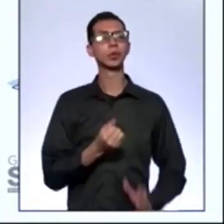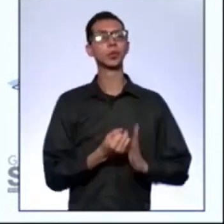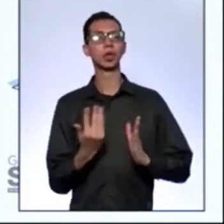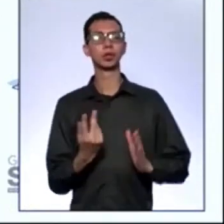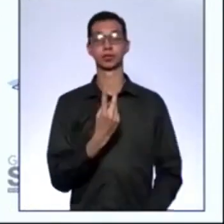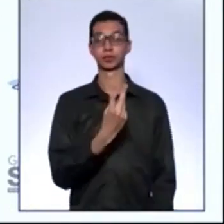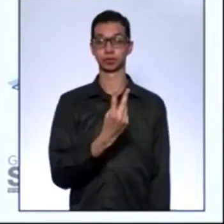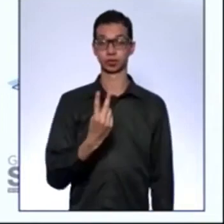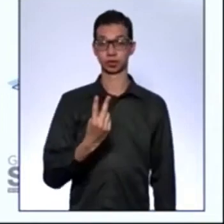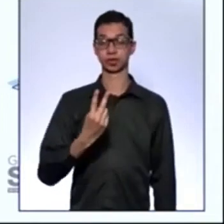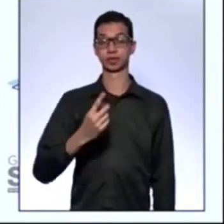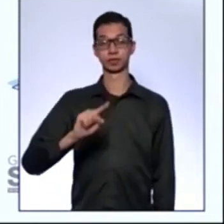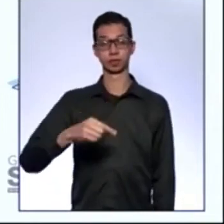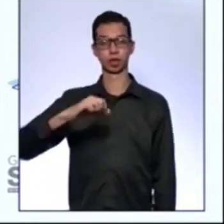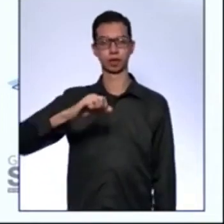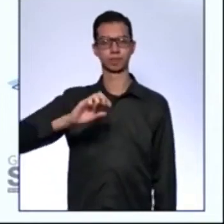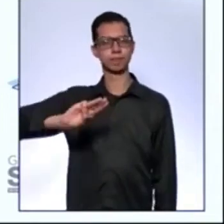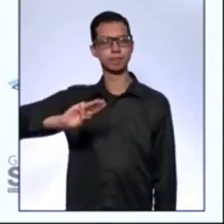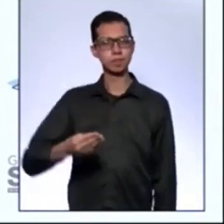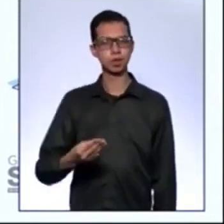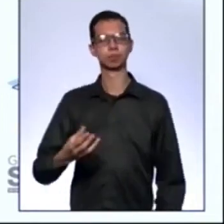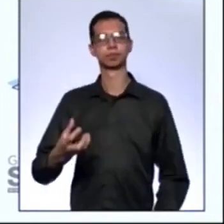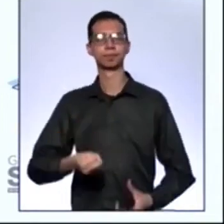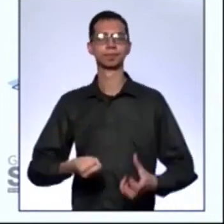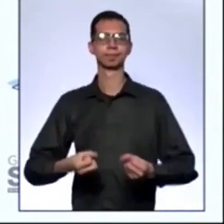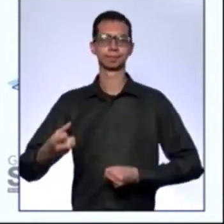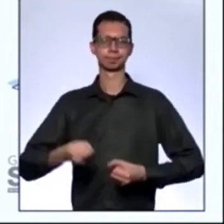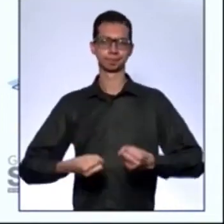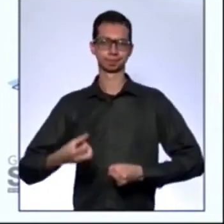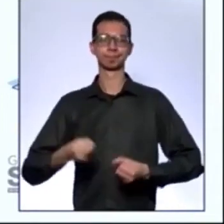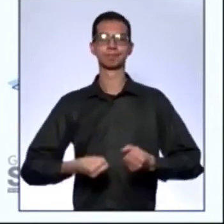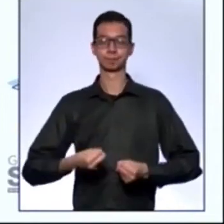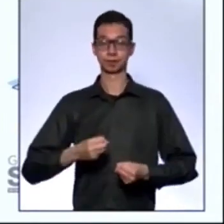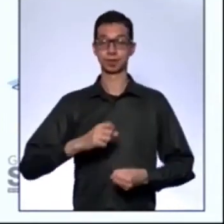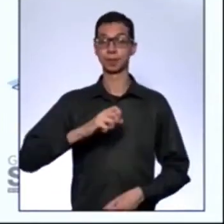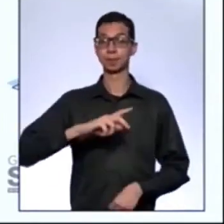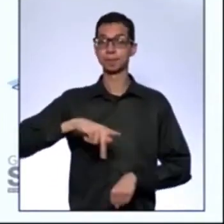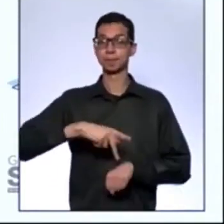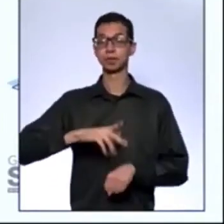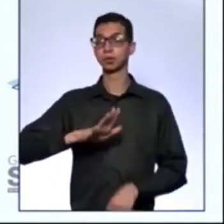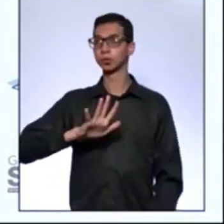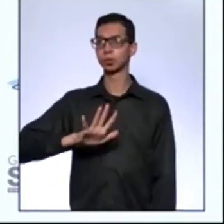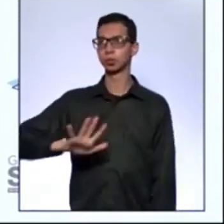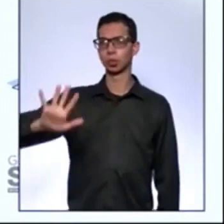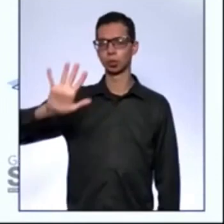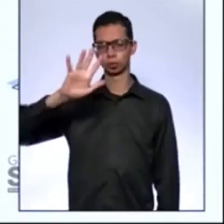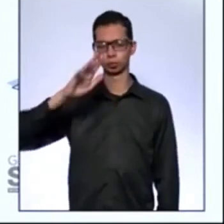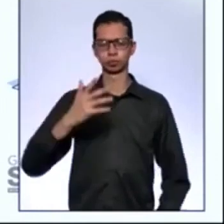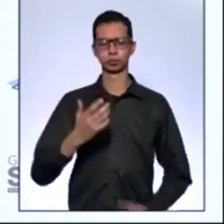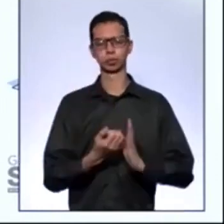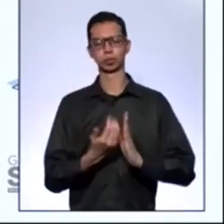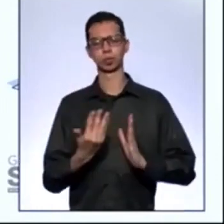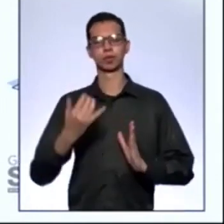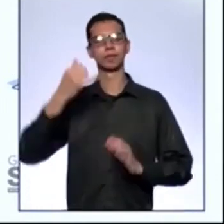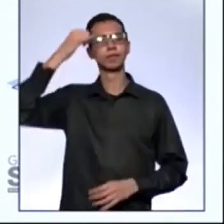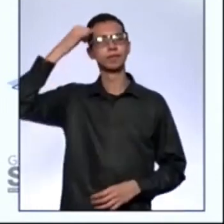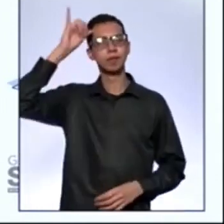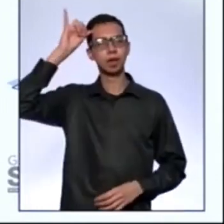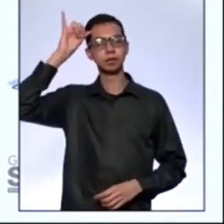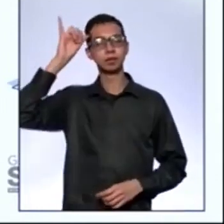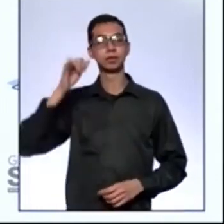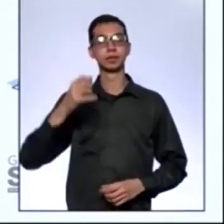22,9 milhões de vacas leiteiras em todo país sendo que essa quantidade largas